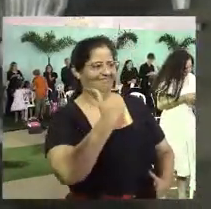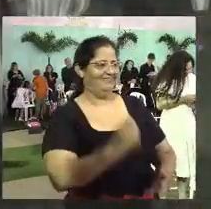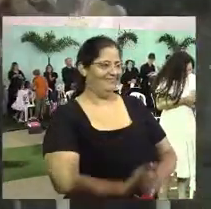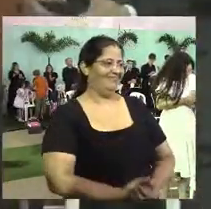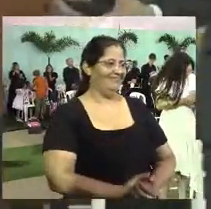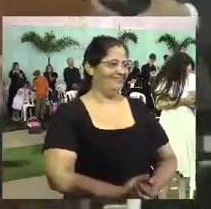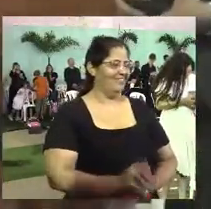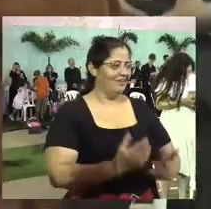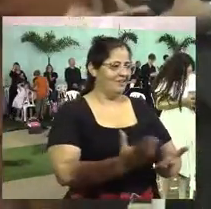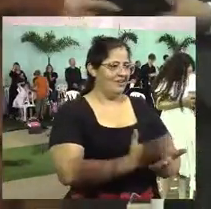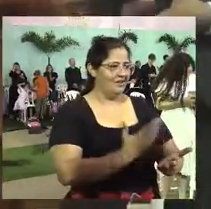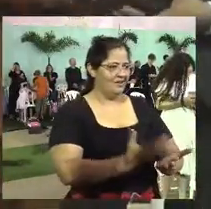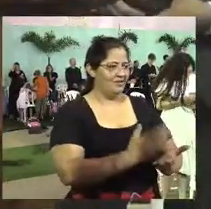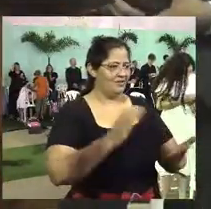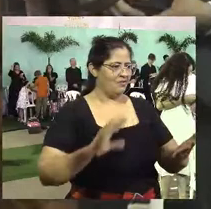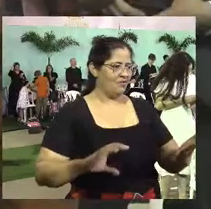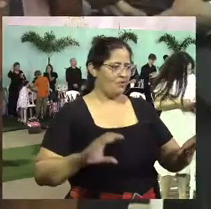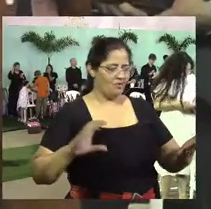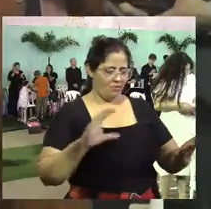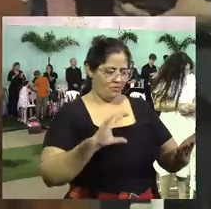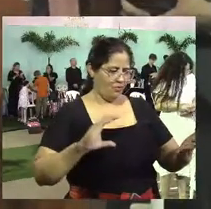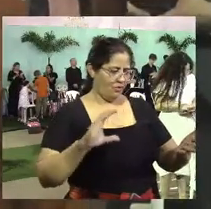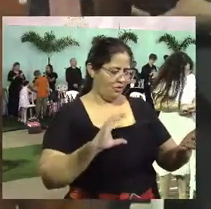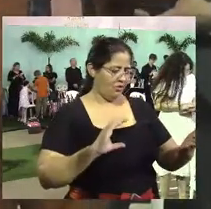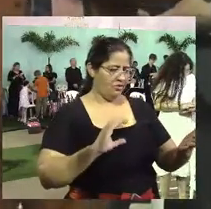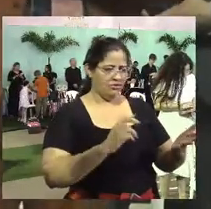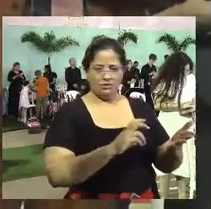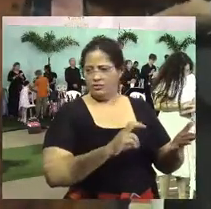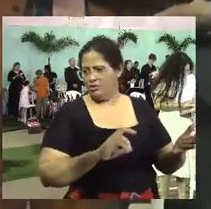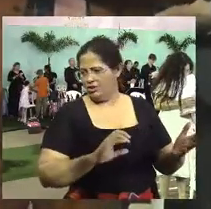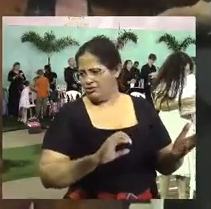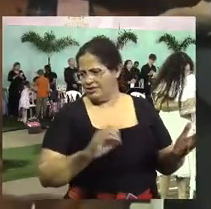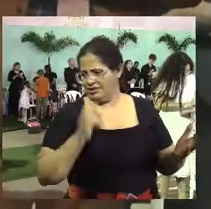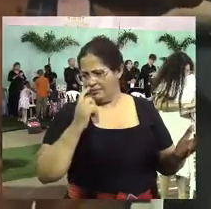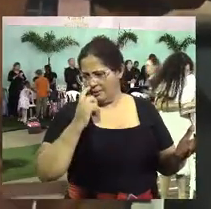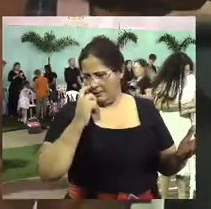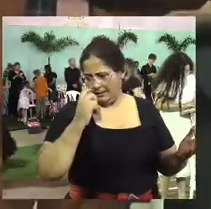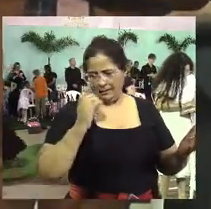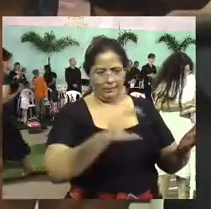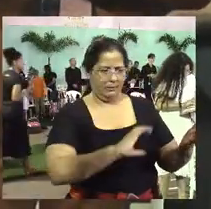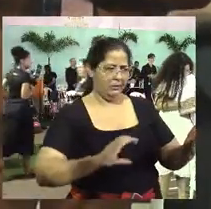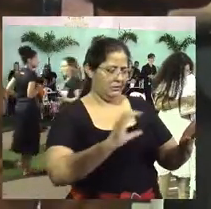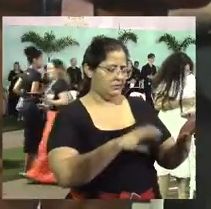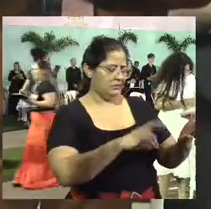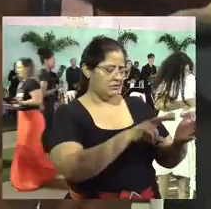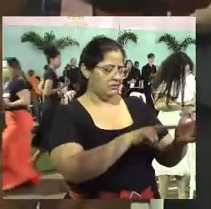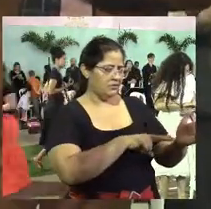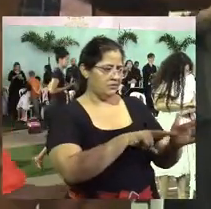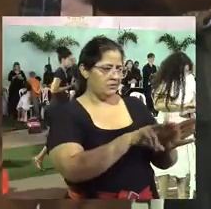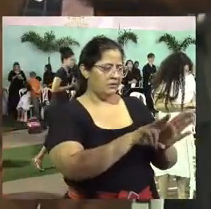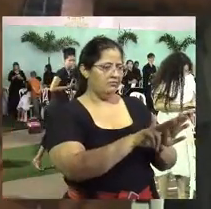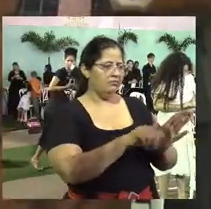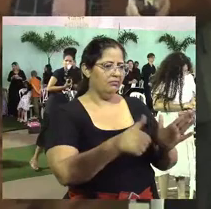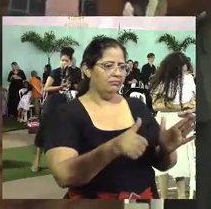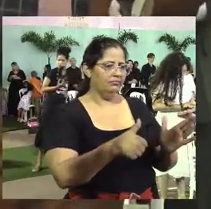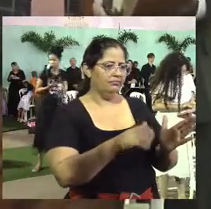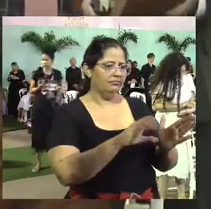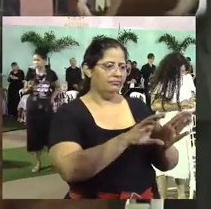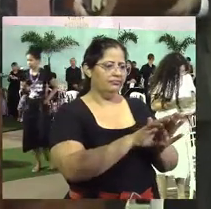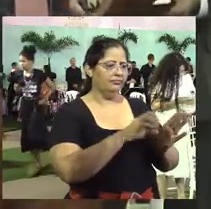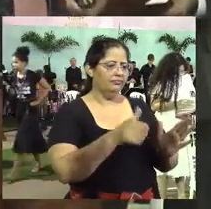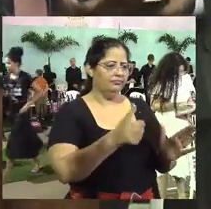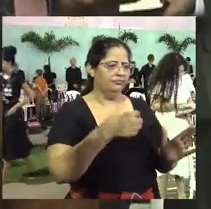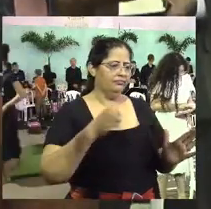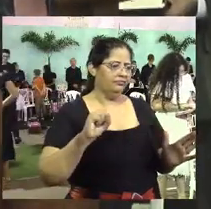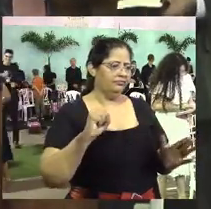verso 18 primeiro Capítulo 1 Versículo 18 eu quero trazer a